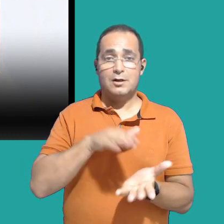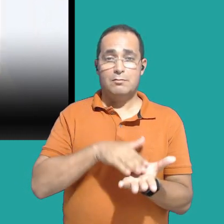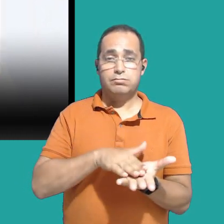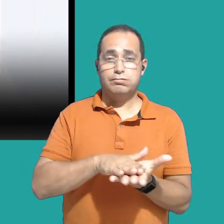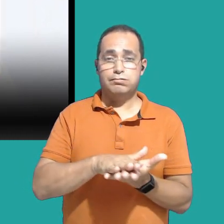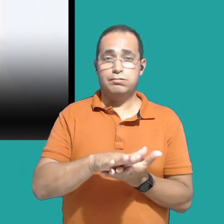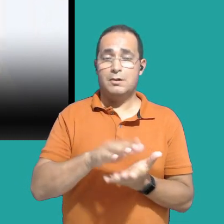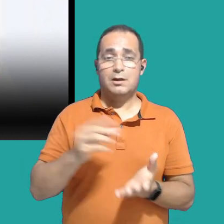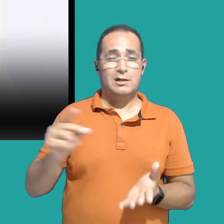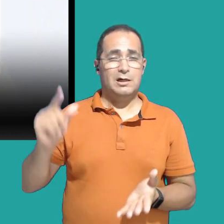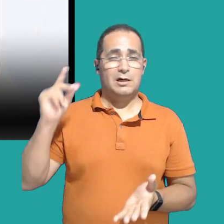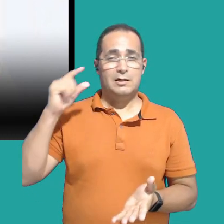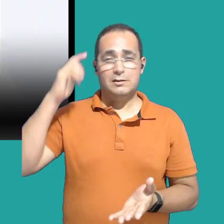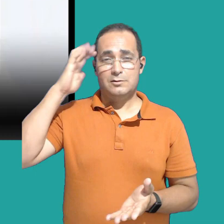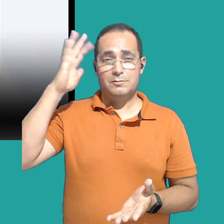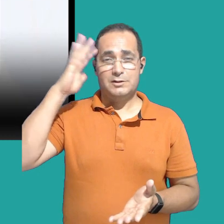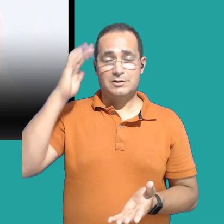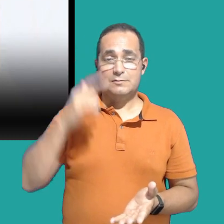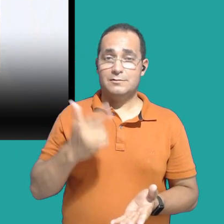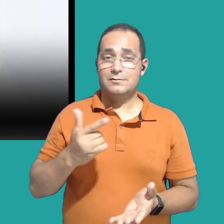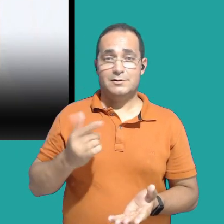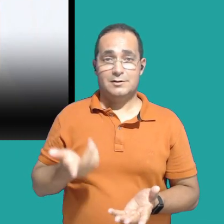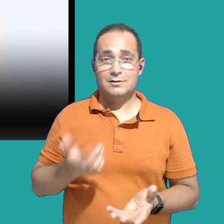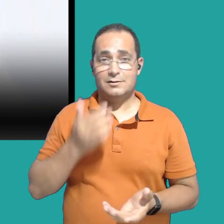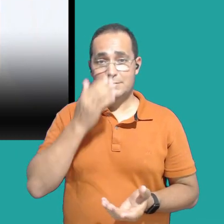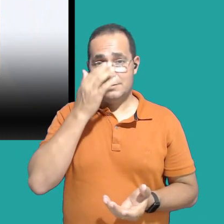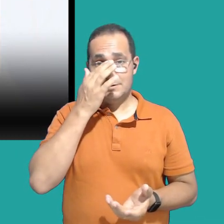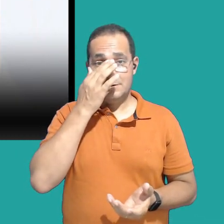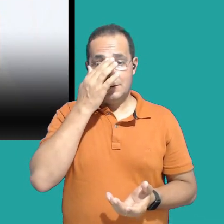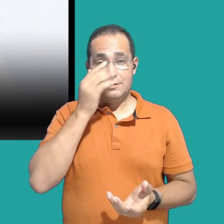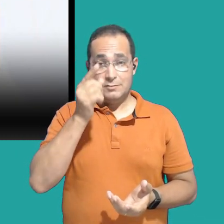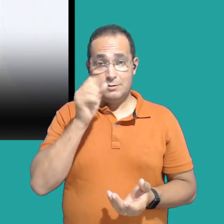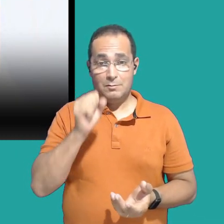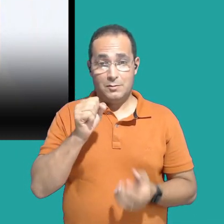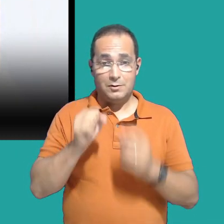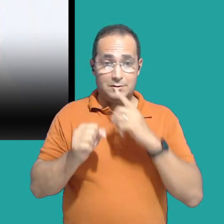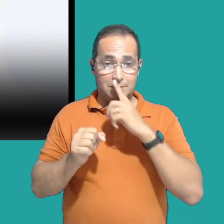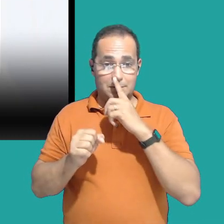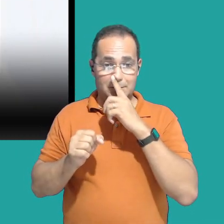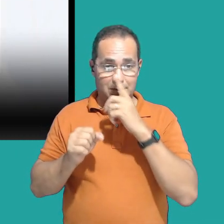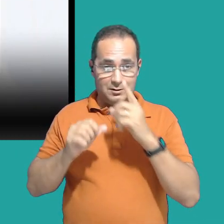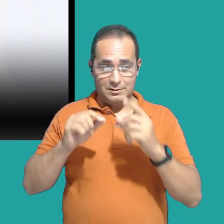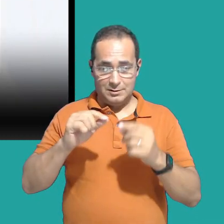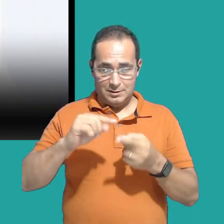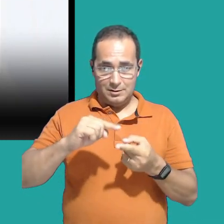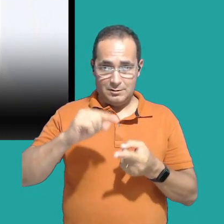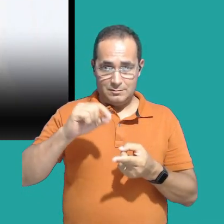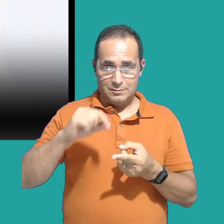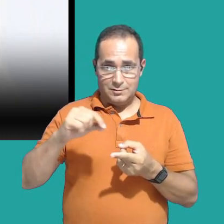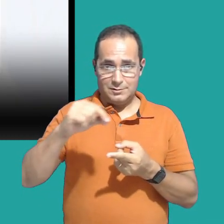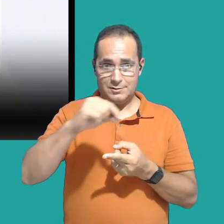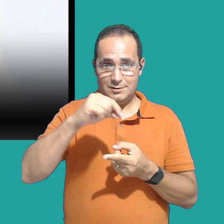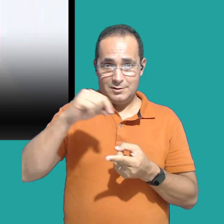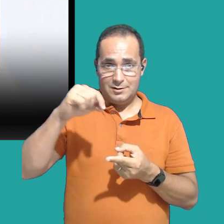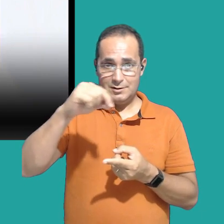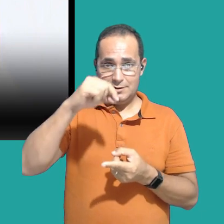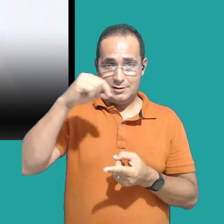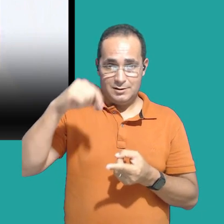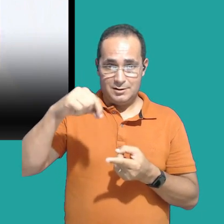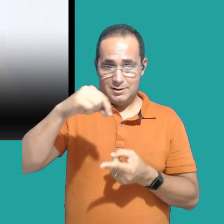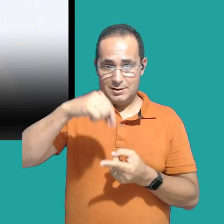né? Exatamente. Ninguém pensava nisso há uns anos atrás. Ninguém pensava que você poderia fazer